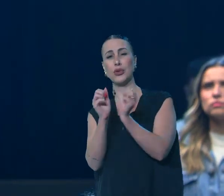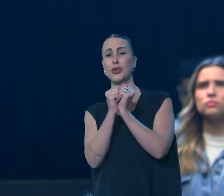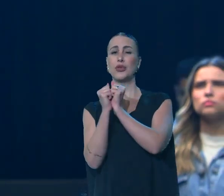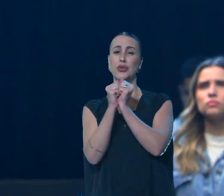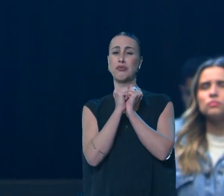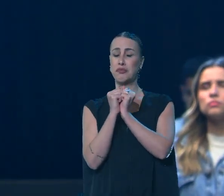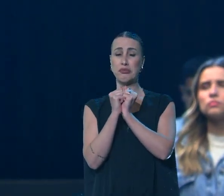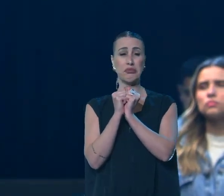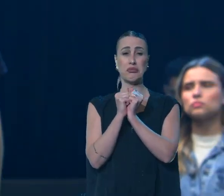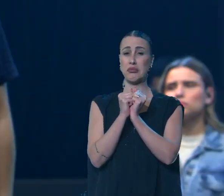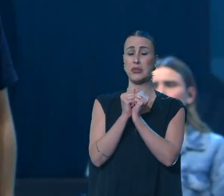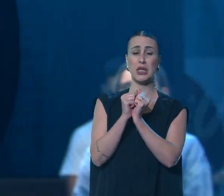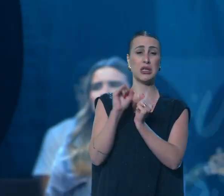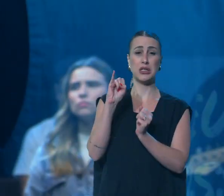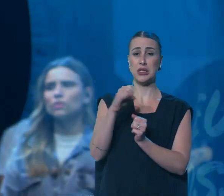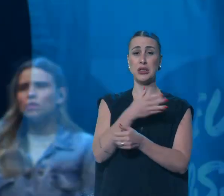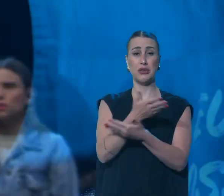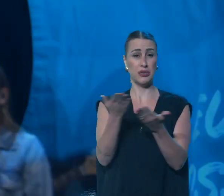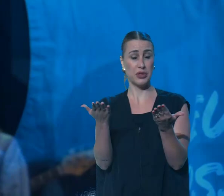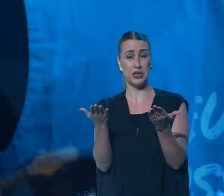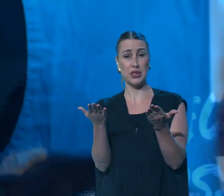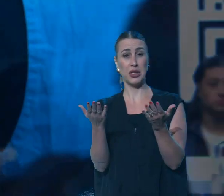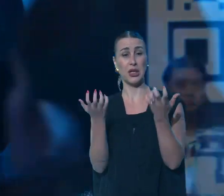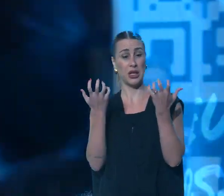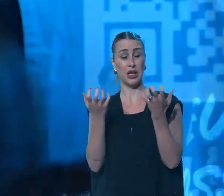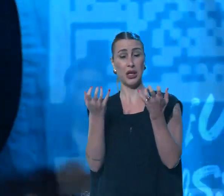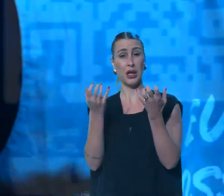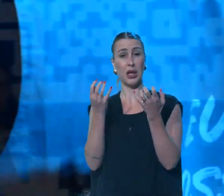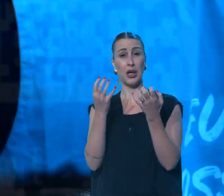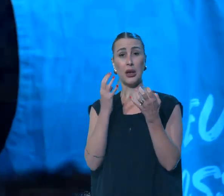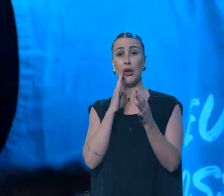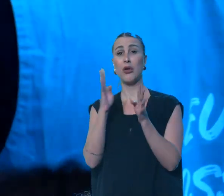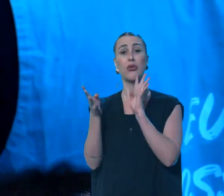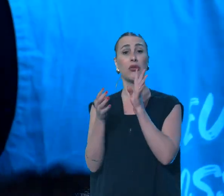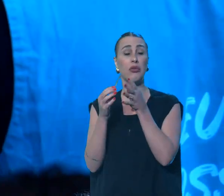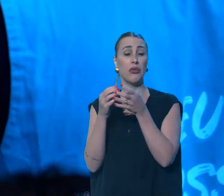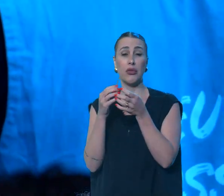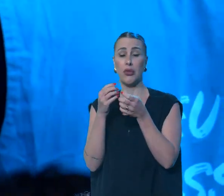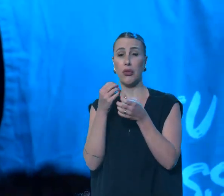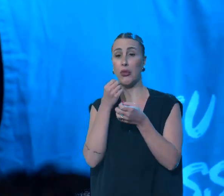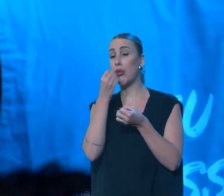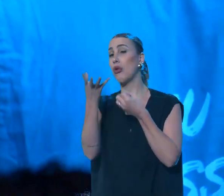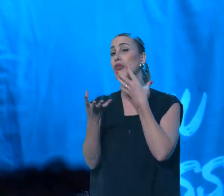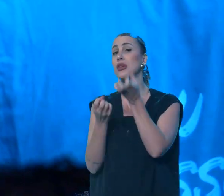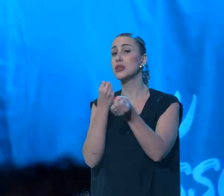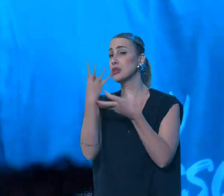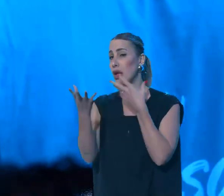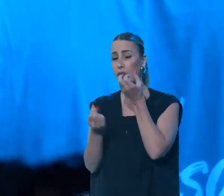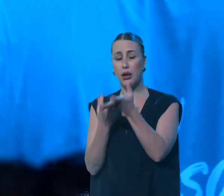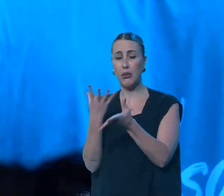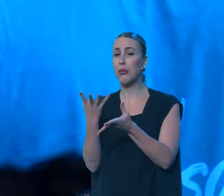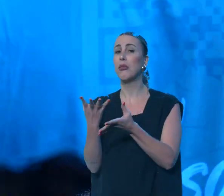vida, pode fazer também, sem problema. Pode vir para cá. Mais gente.